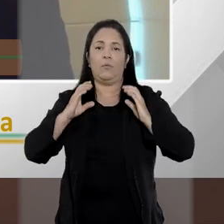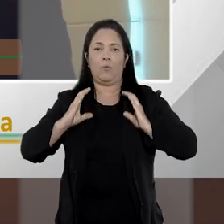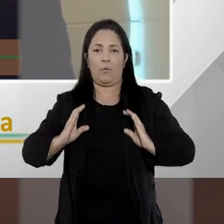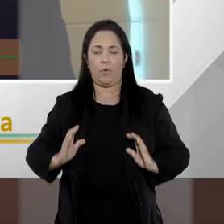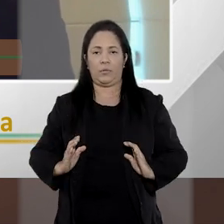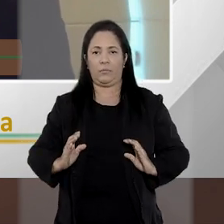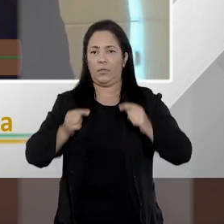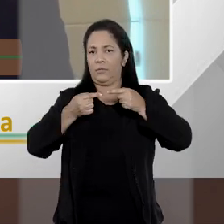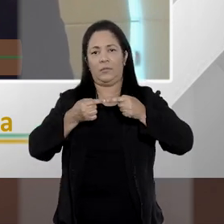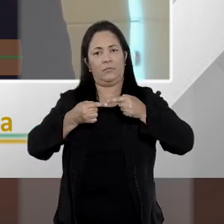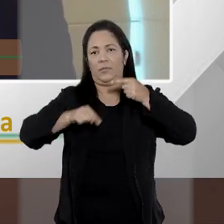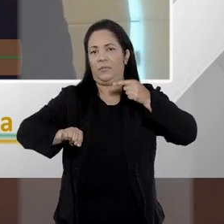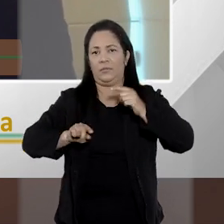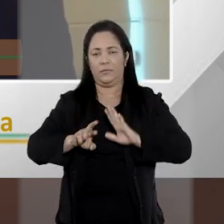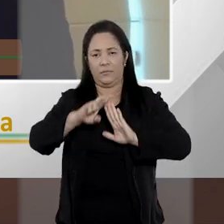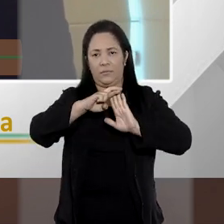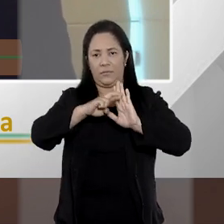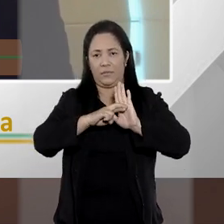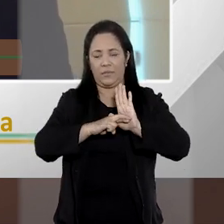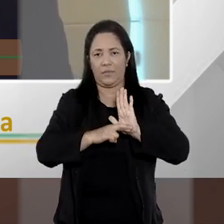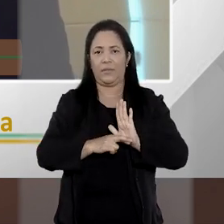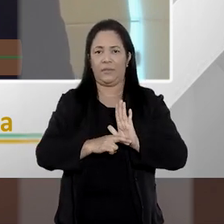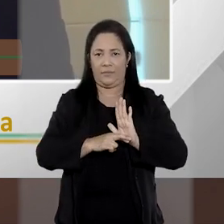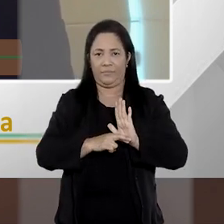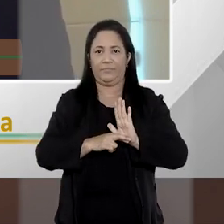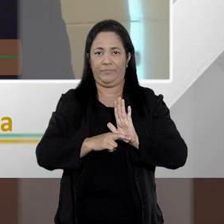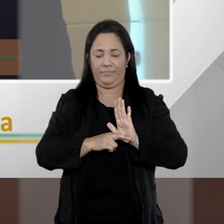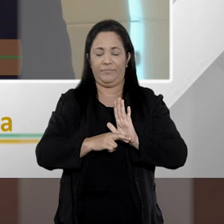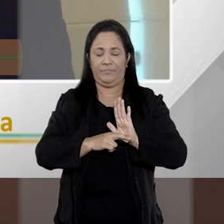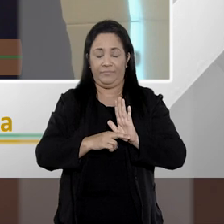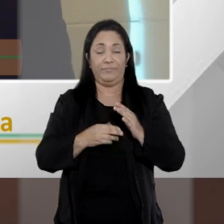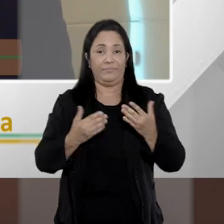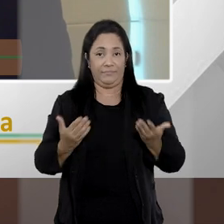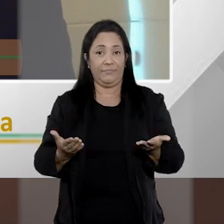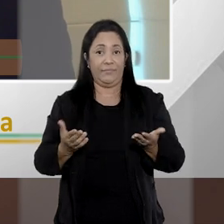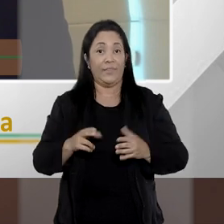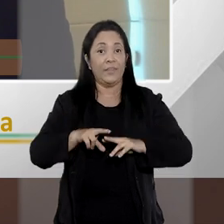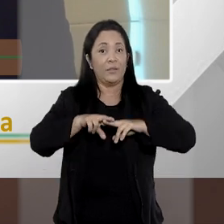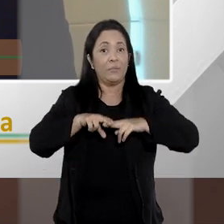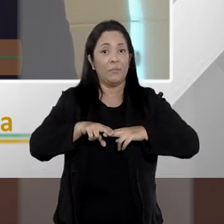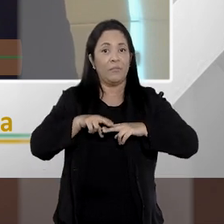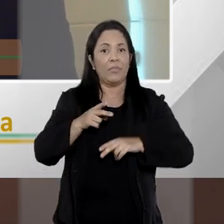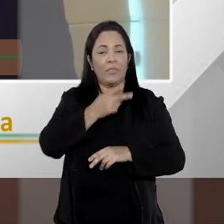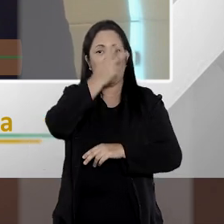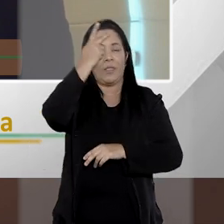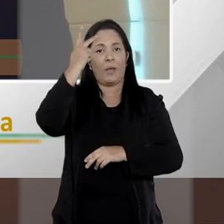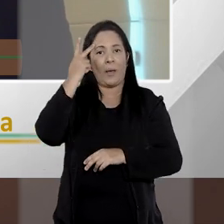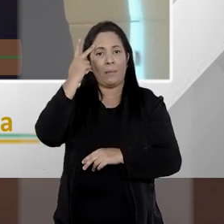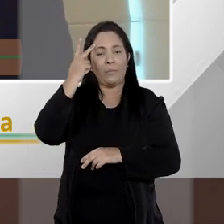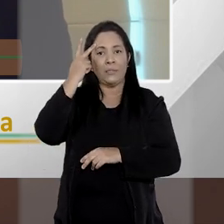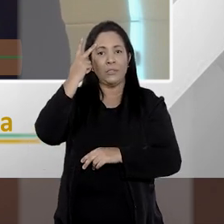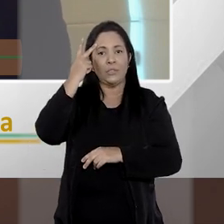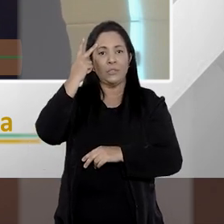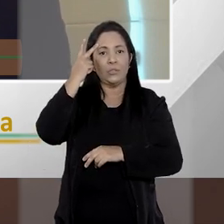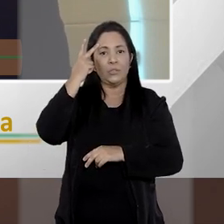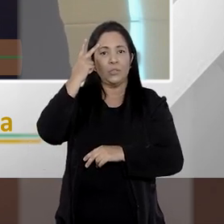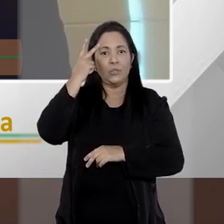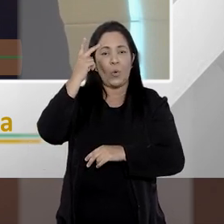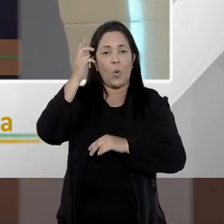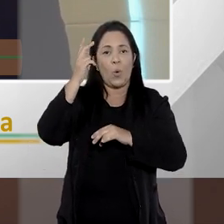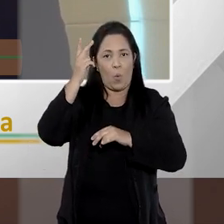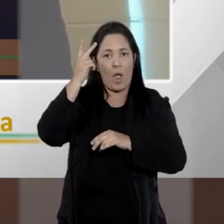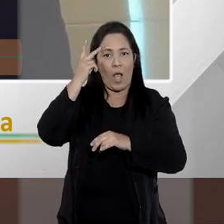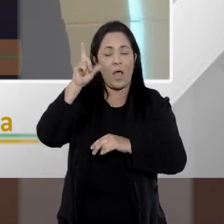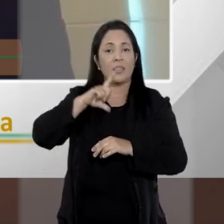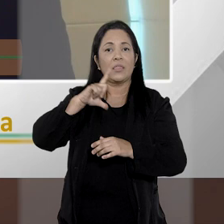era esperado de mim. Não estou realizando aquilo que era esperado de mim. Portanto, inclusive, essa pessoa acaba sendo punida em termos de progressão de